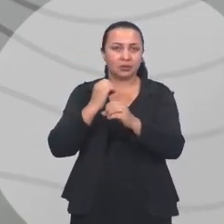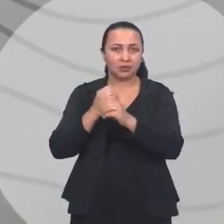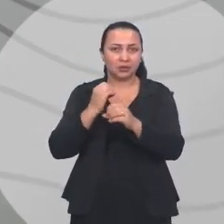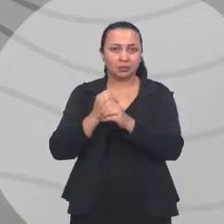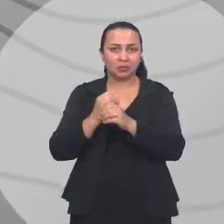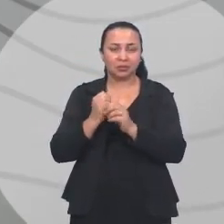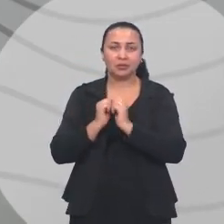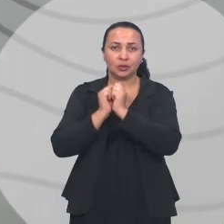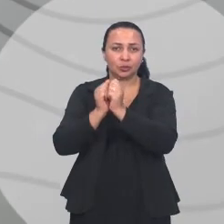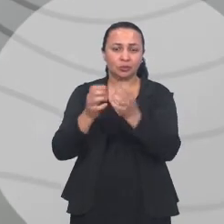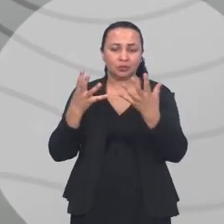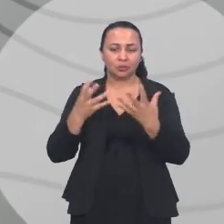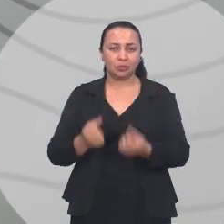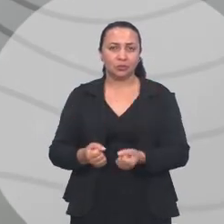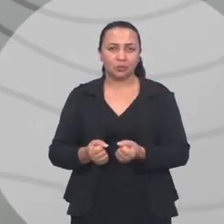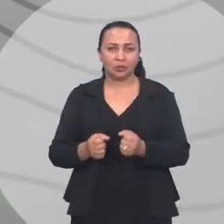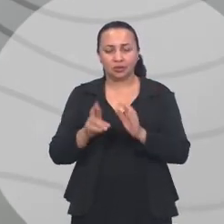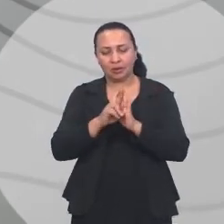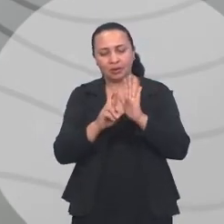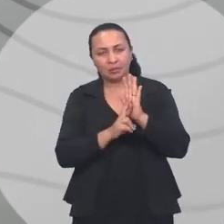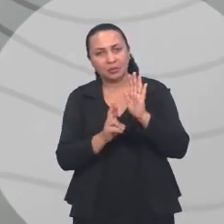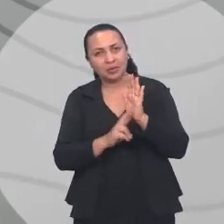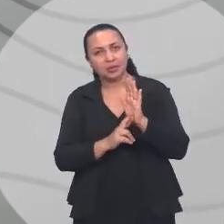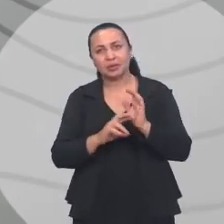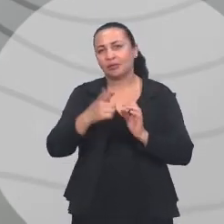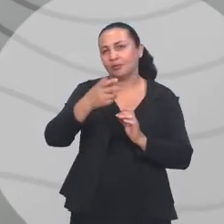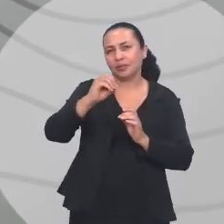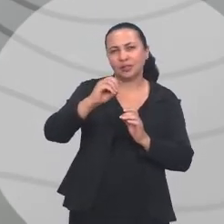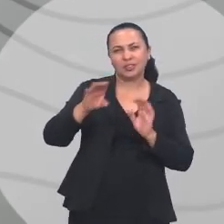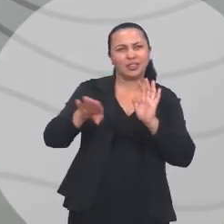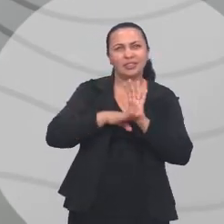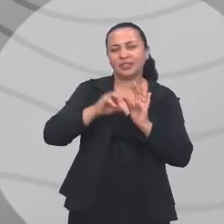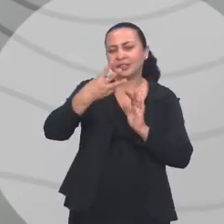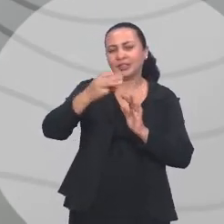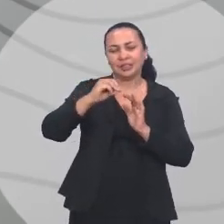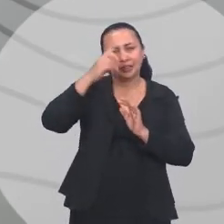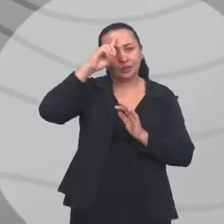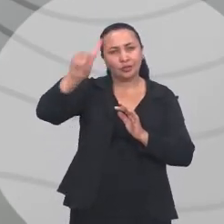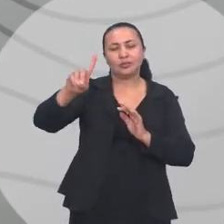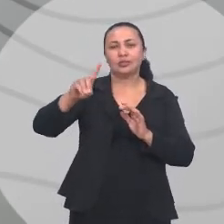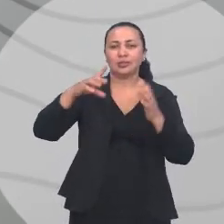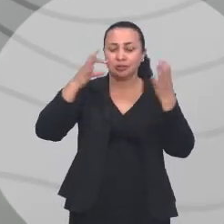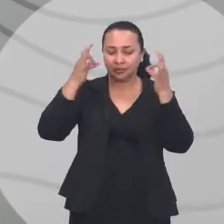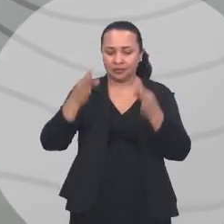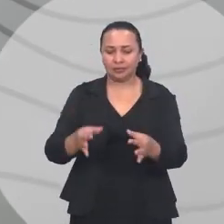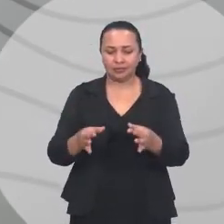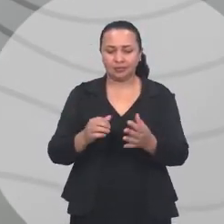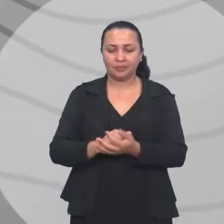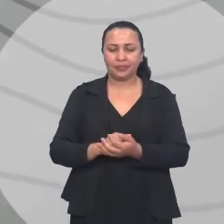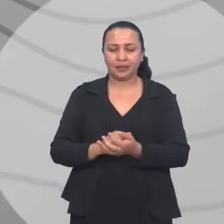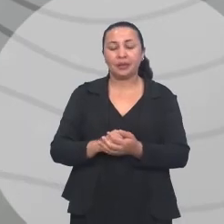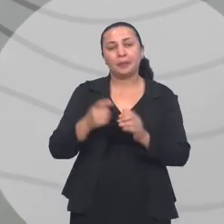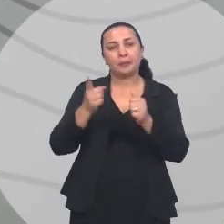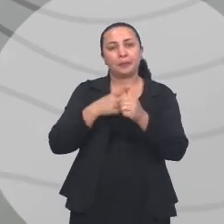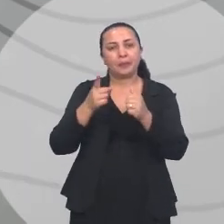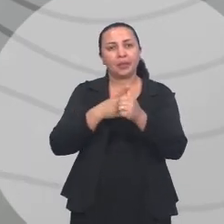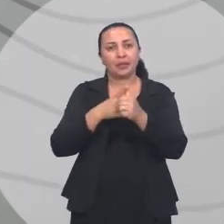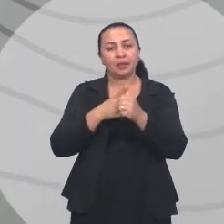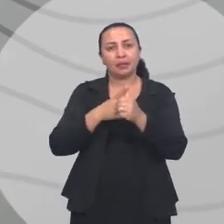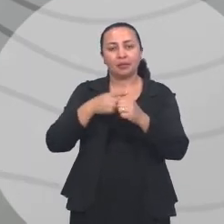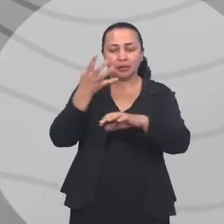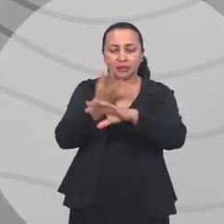ser aprovado junto com o regulamento que eu falei daqui 20 a 30 dias no máximo um primeiro planejamento para a conclusão